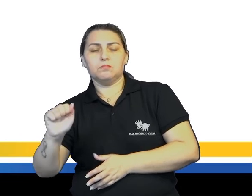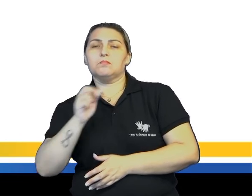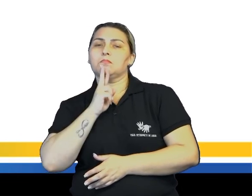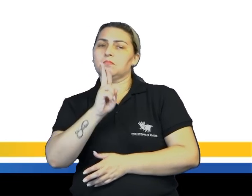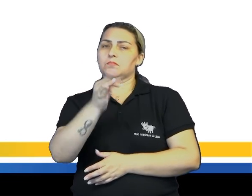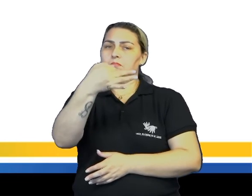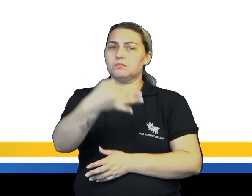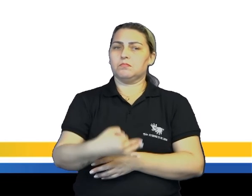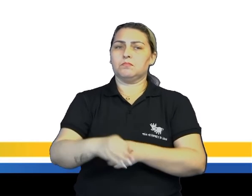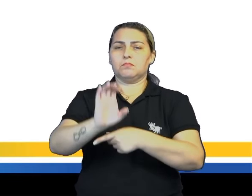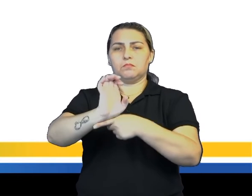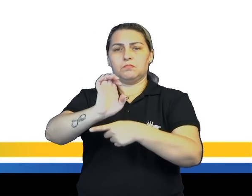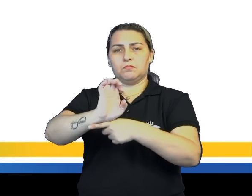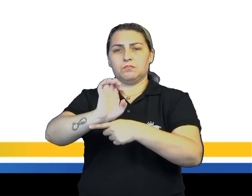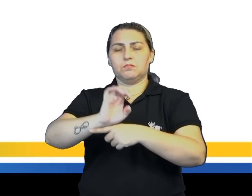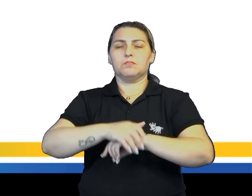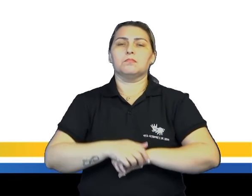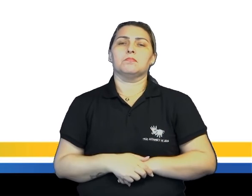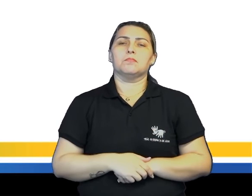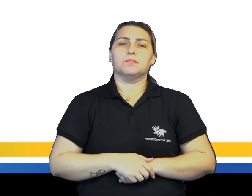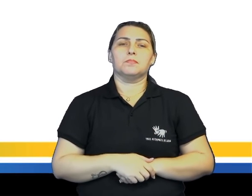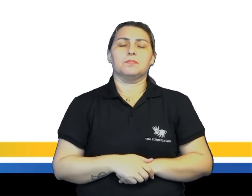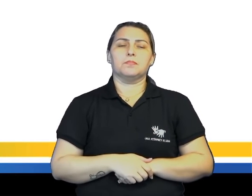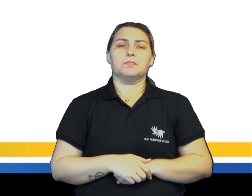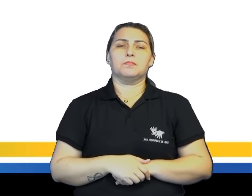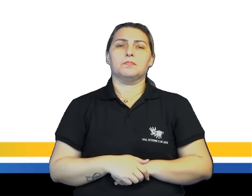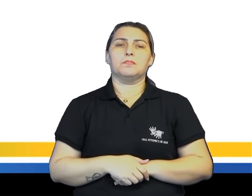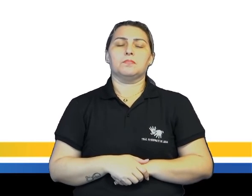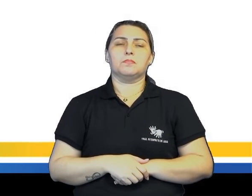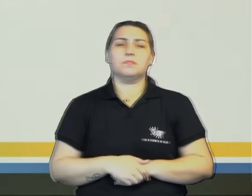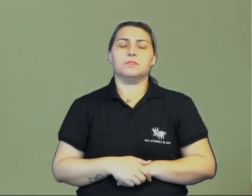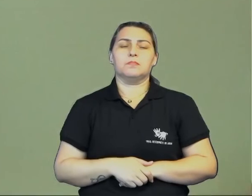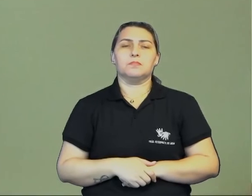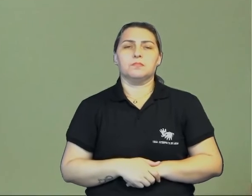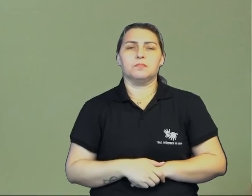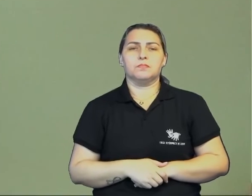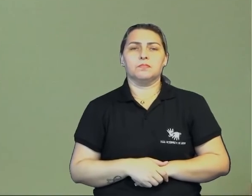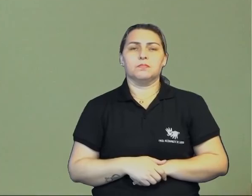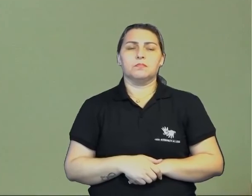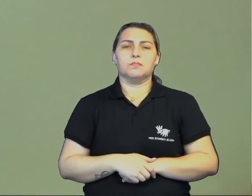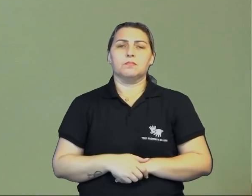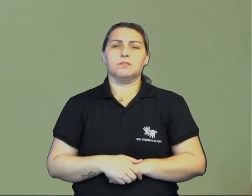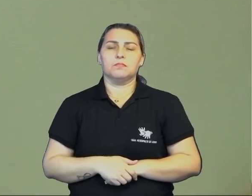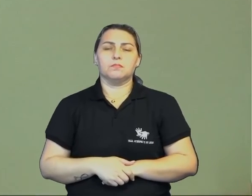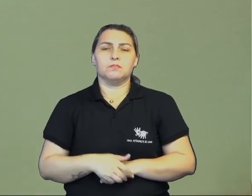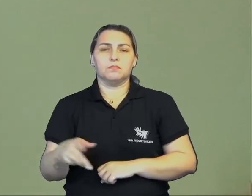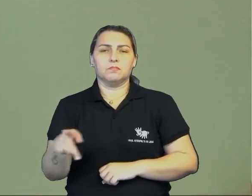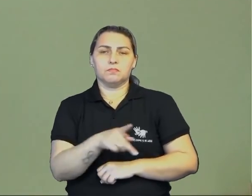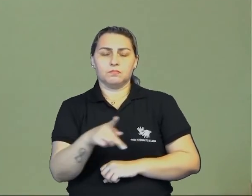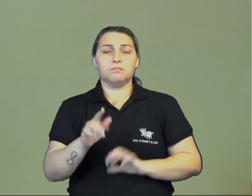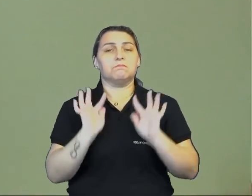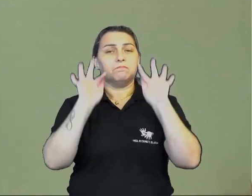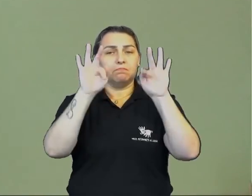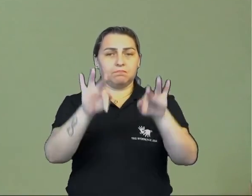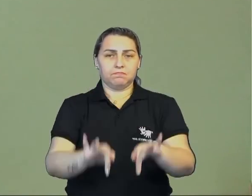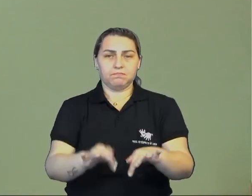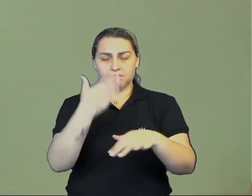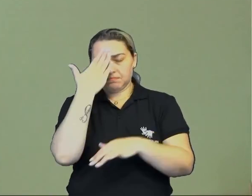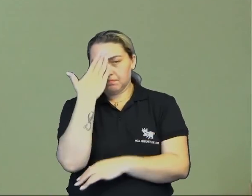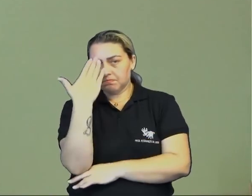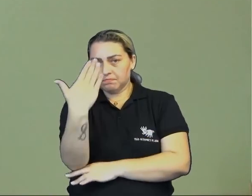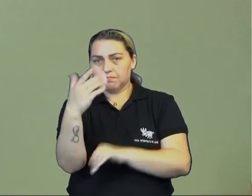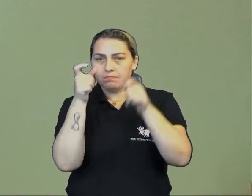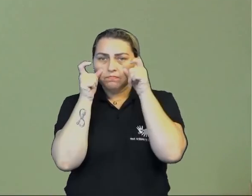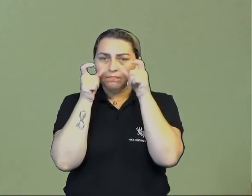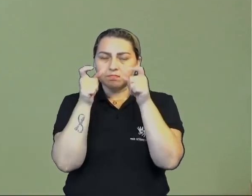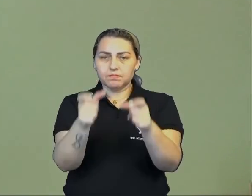nossa alternativa justamente é a alternativa a nossa correta. Então, professor César, fica por aqui, agradeço muito